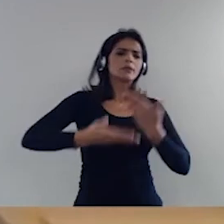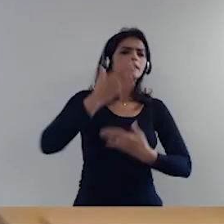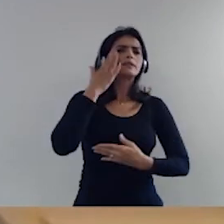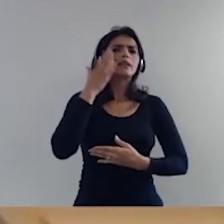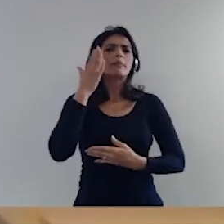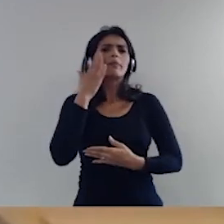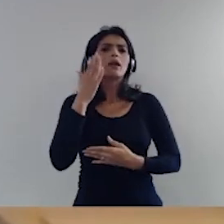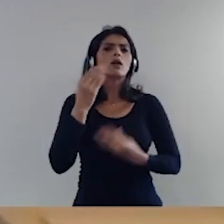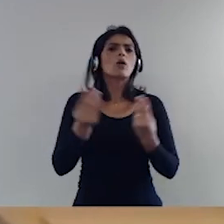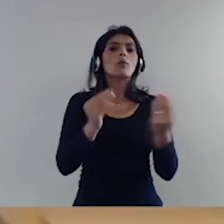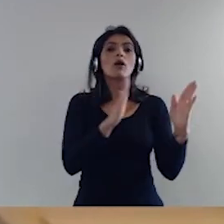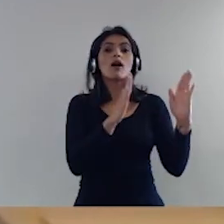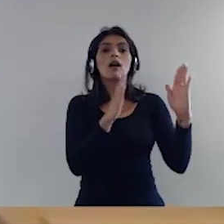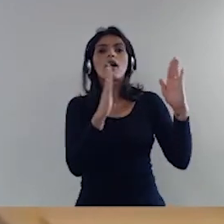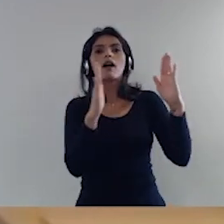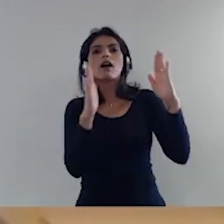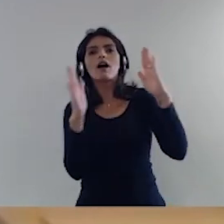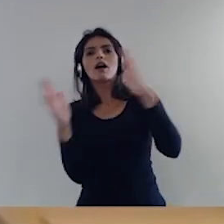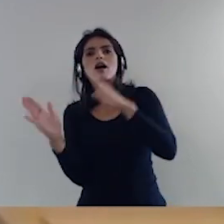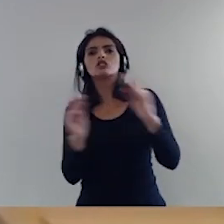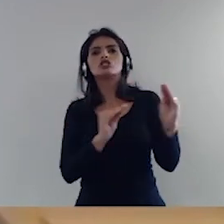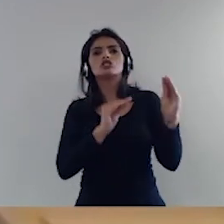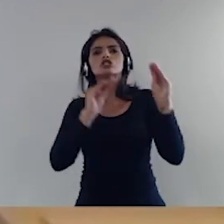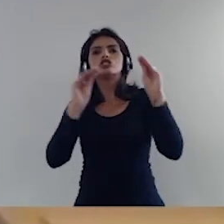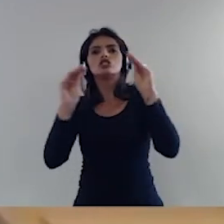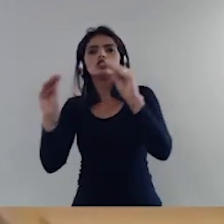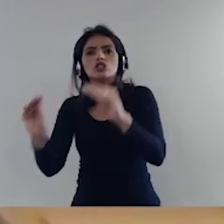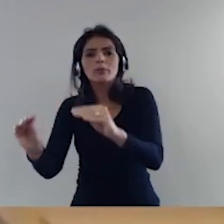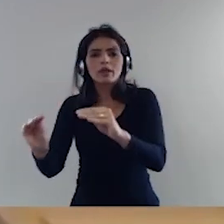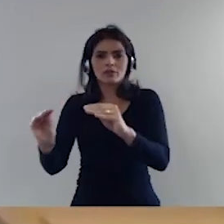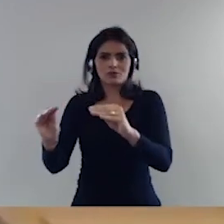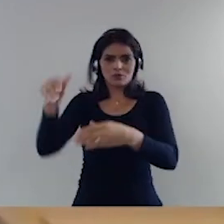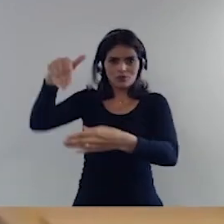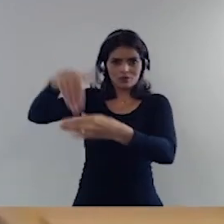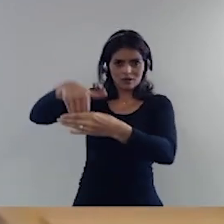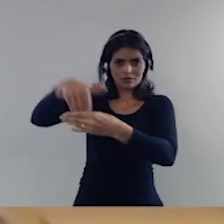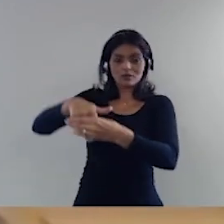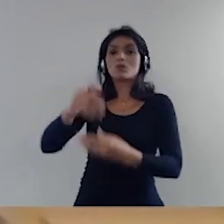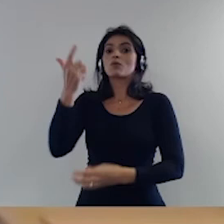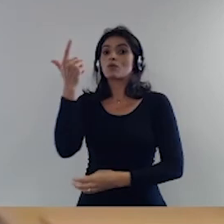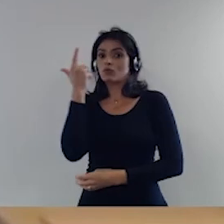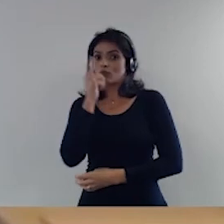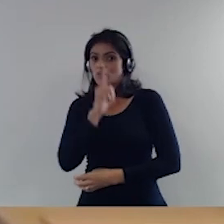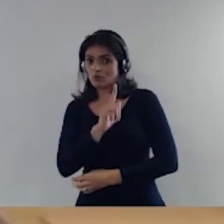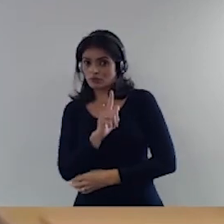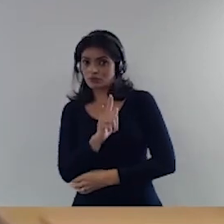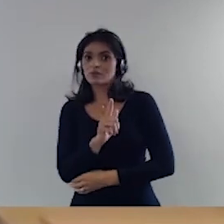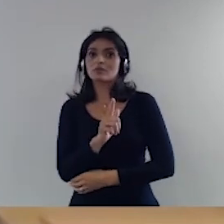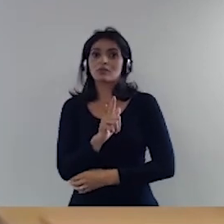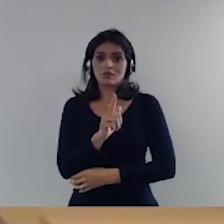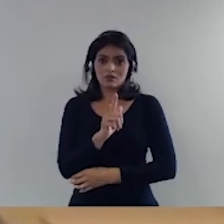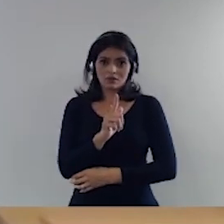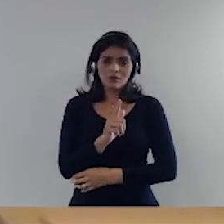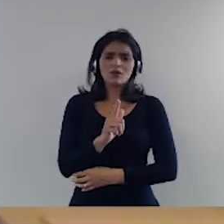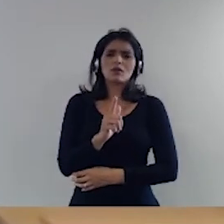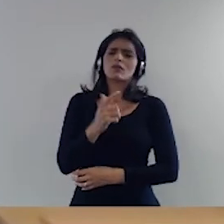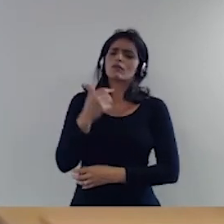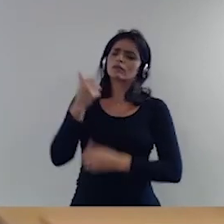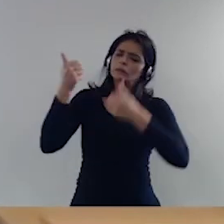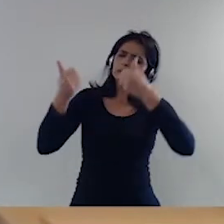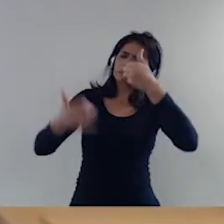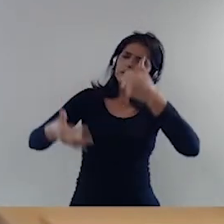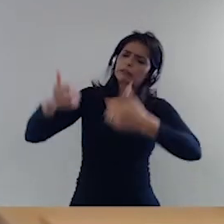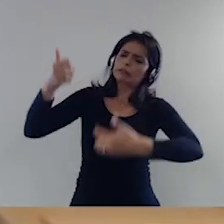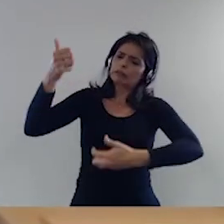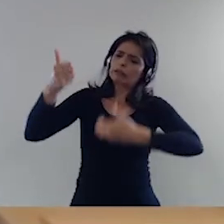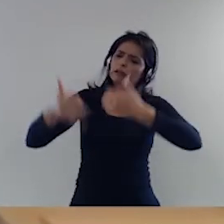obtermos o adiamento das eleições por algumas semanas, o que se conseguiu, e reforçando a